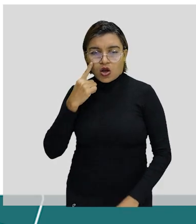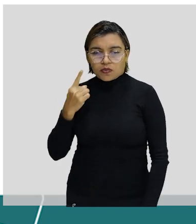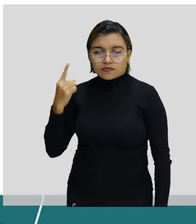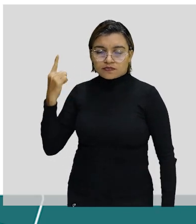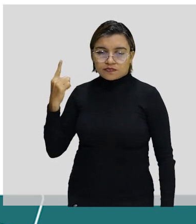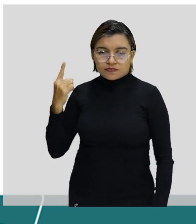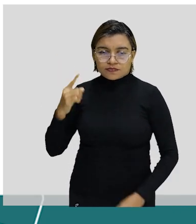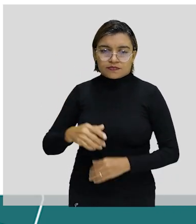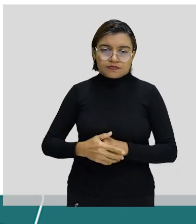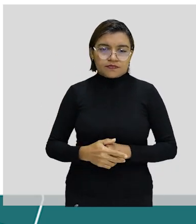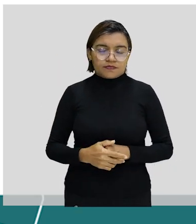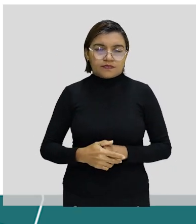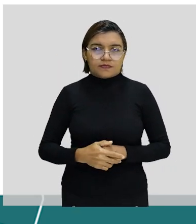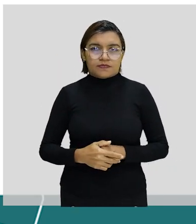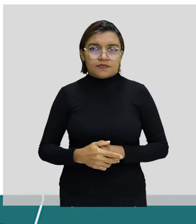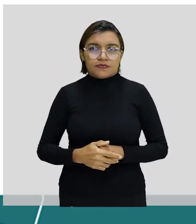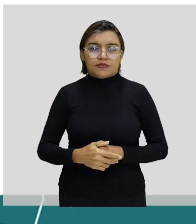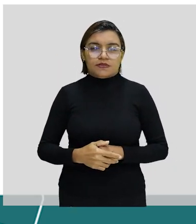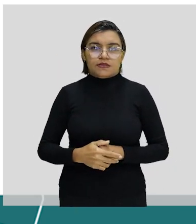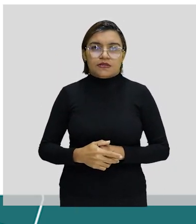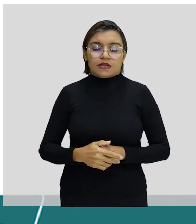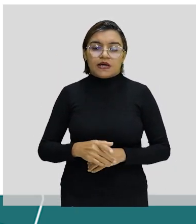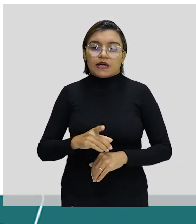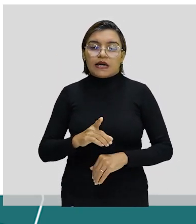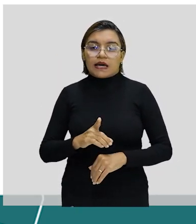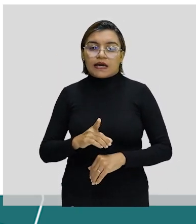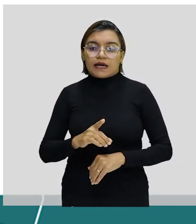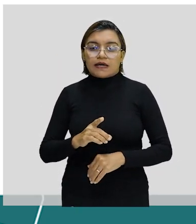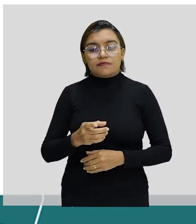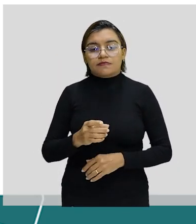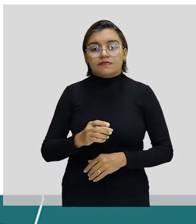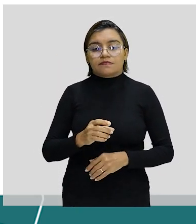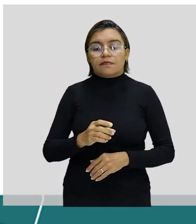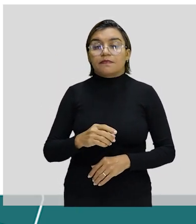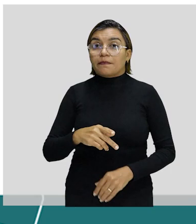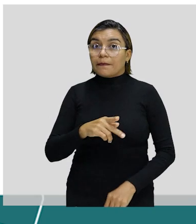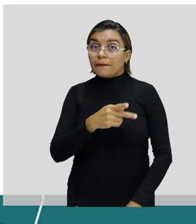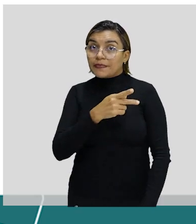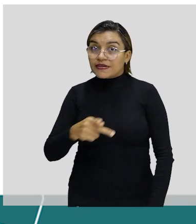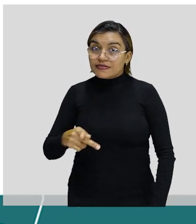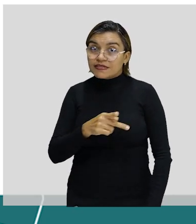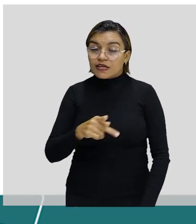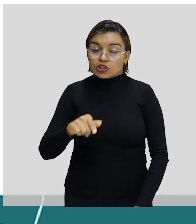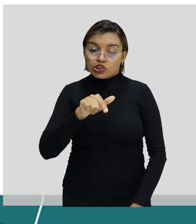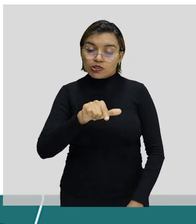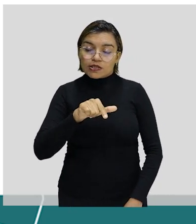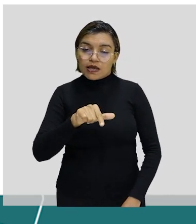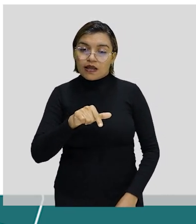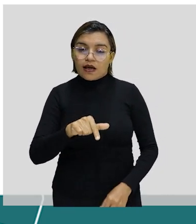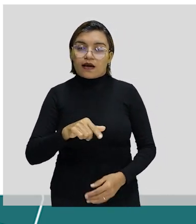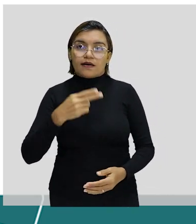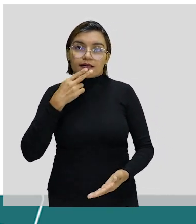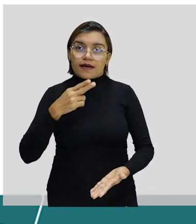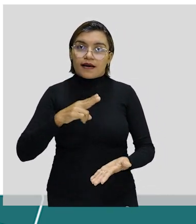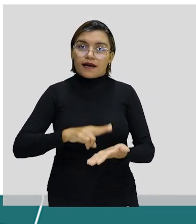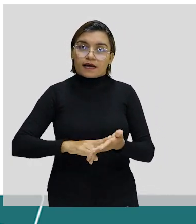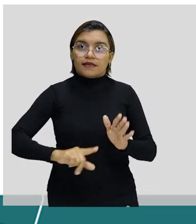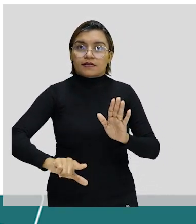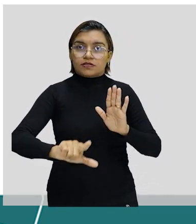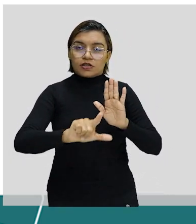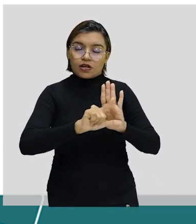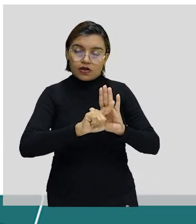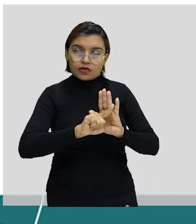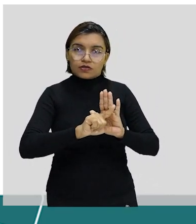ó. Senhor presidente, o parlamentar, com assento nesta Casa de Leis, no uso de